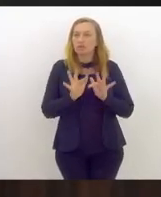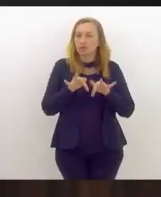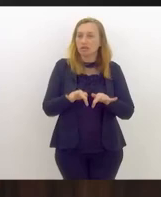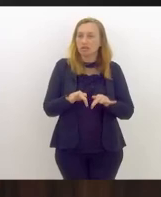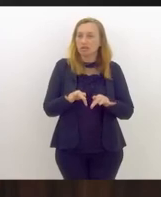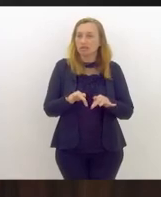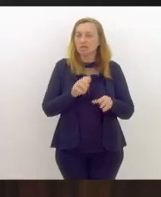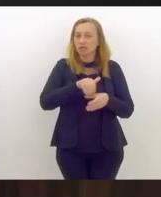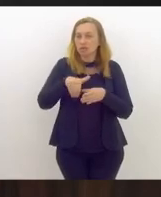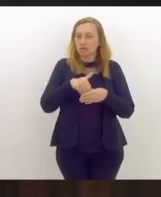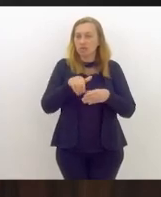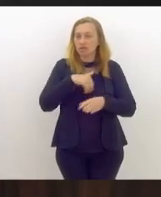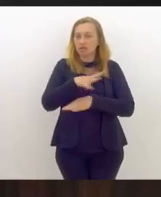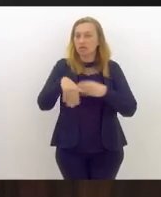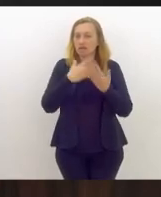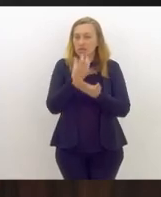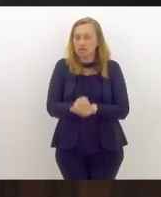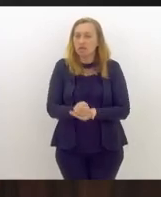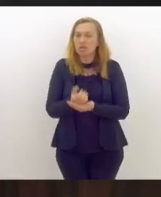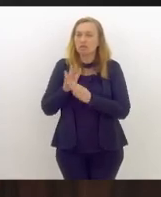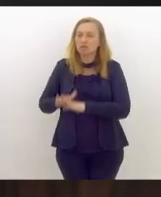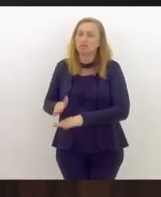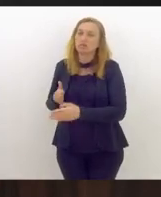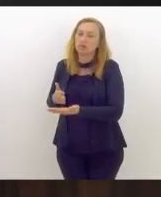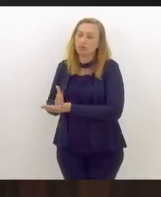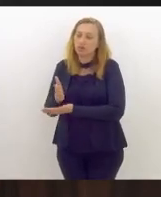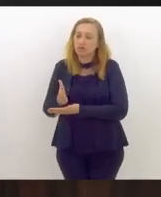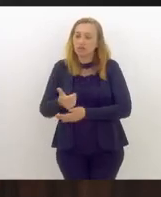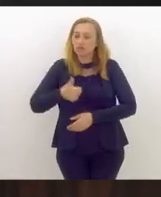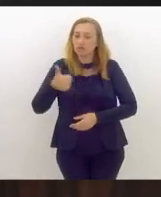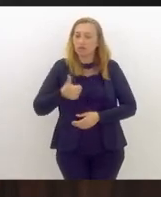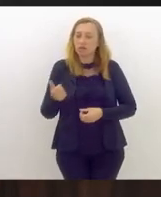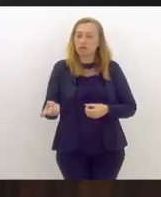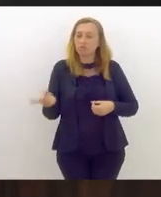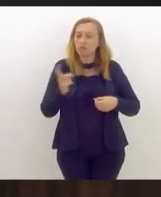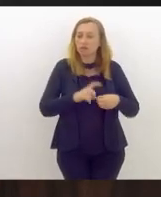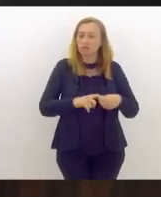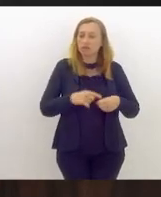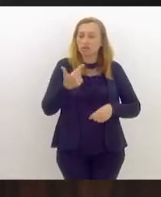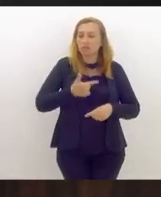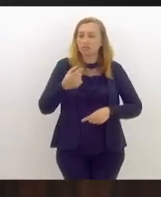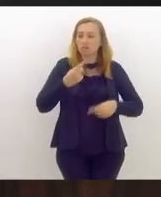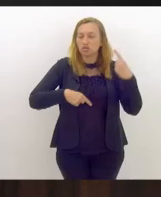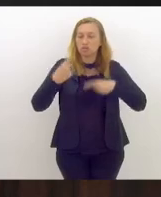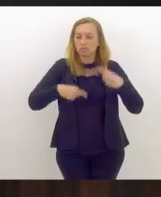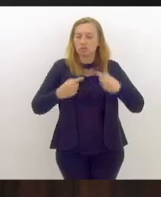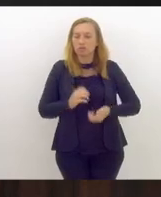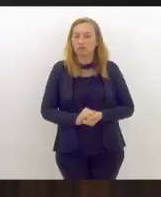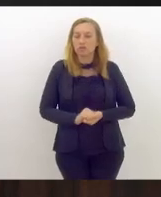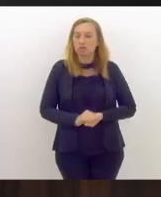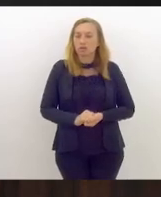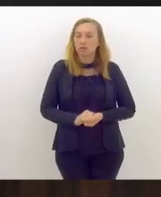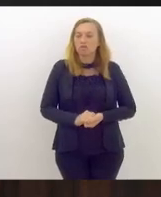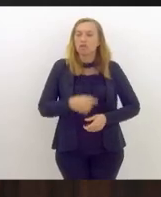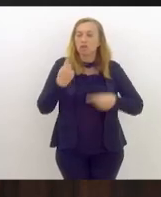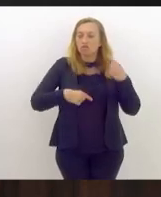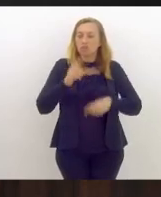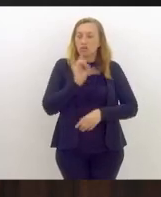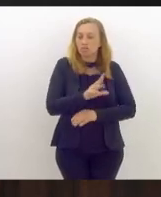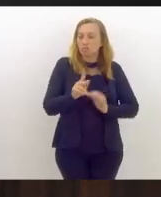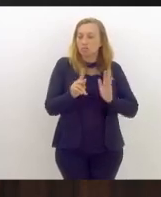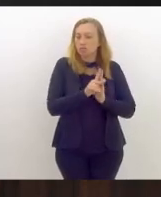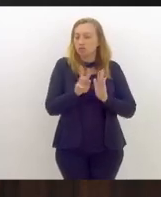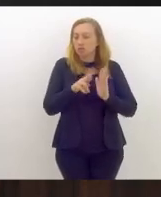discussão. Em votação, os senhores que aprovam permaneçam como estão aprovados em primeira, retornam em segunda discussão. Em discussão única,